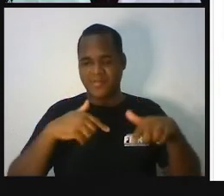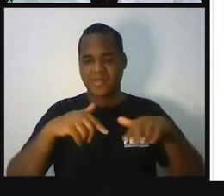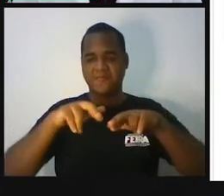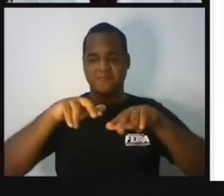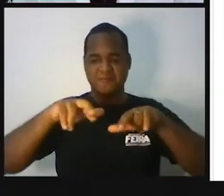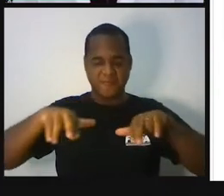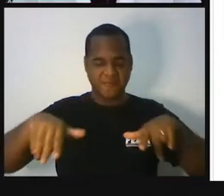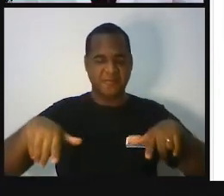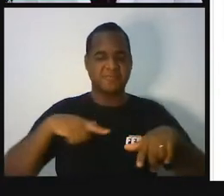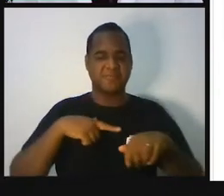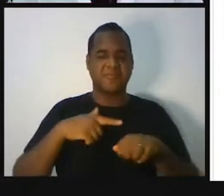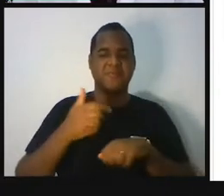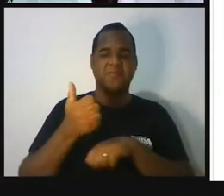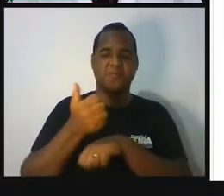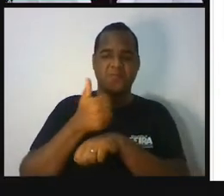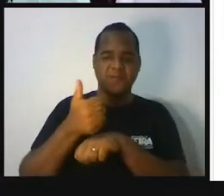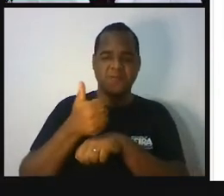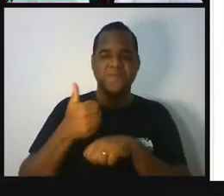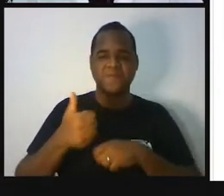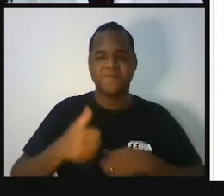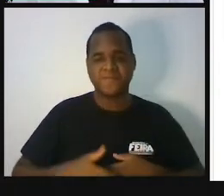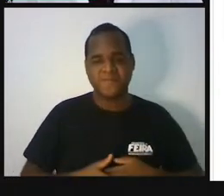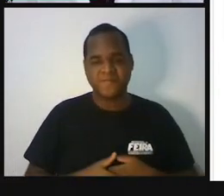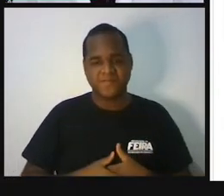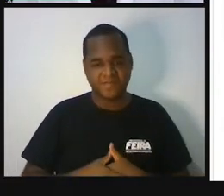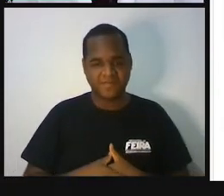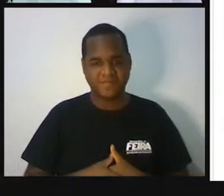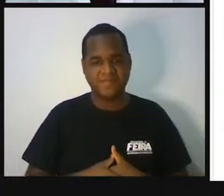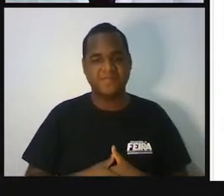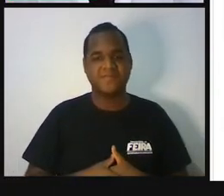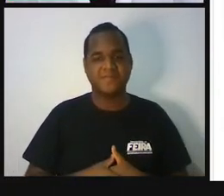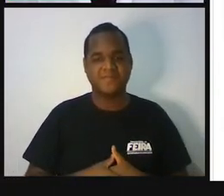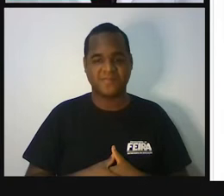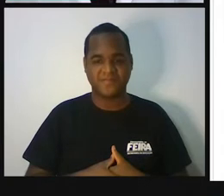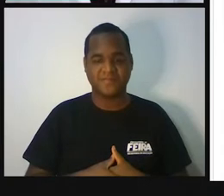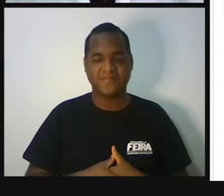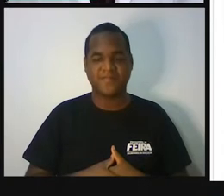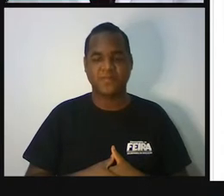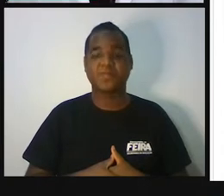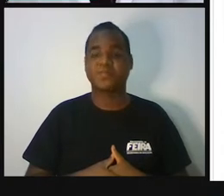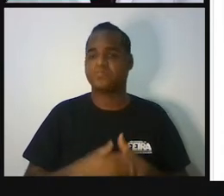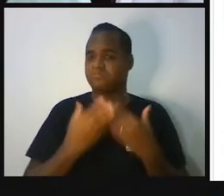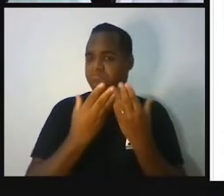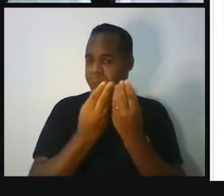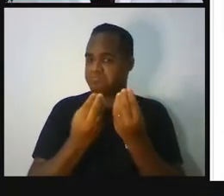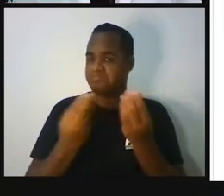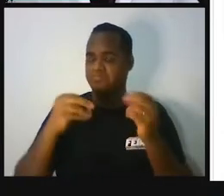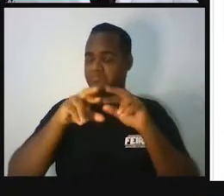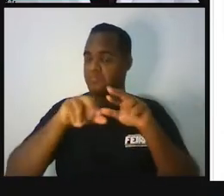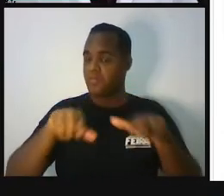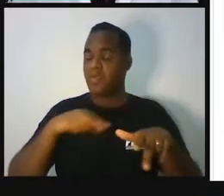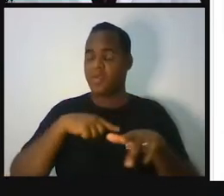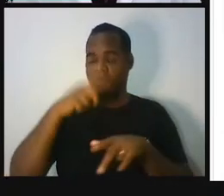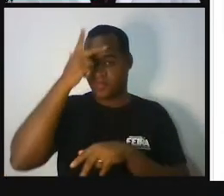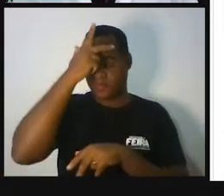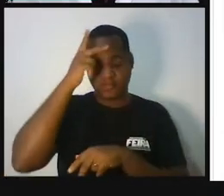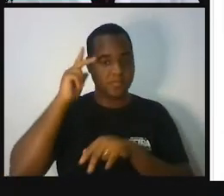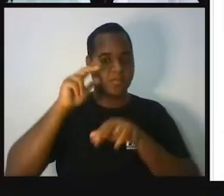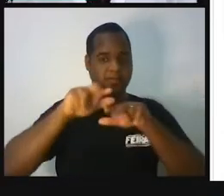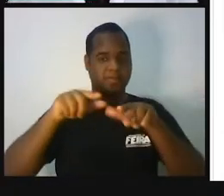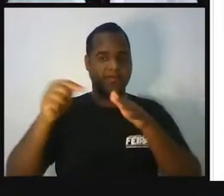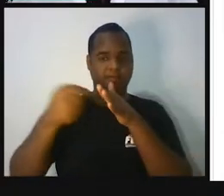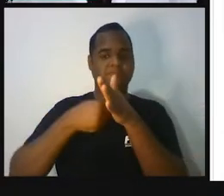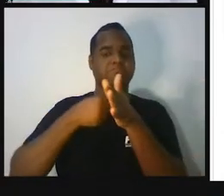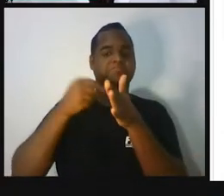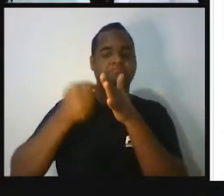aos montes né ela está presente em muitas profissões muitas e muitas pessoas ficam